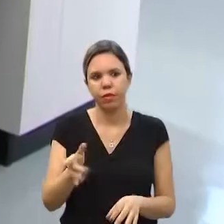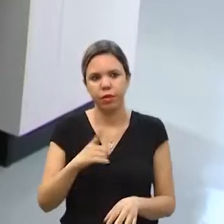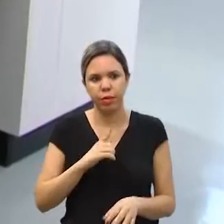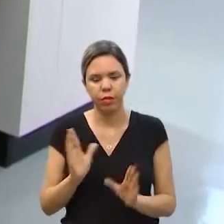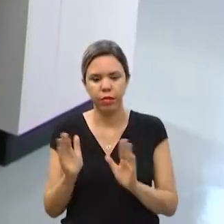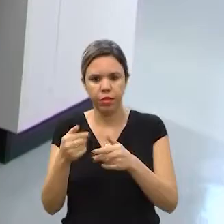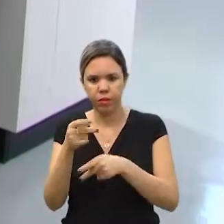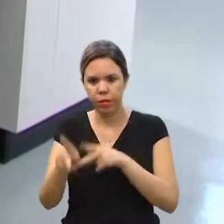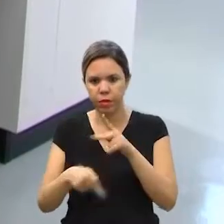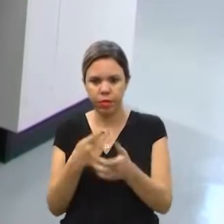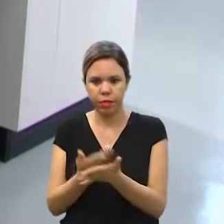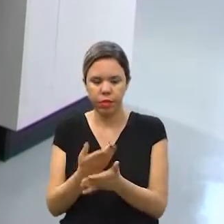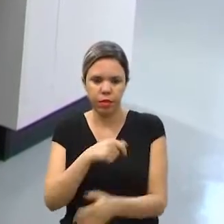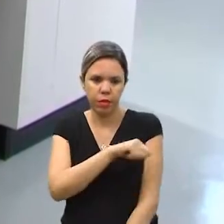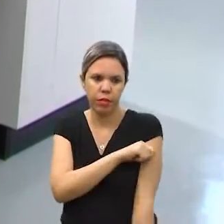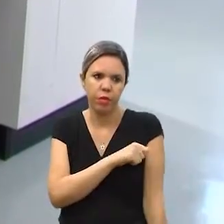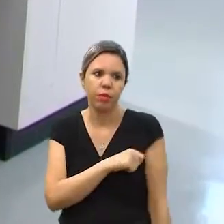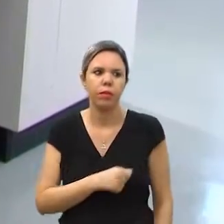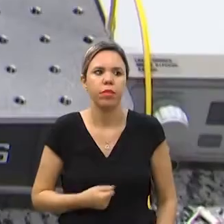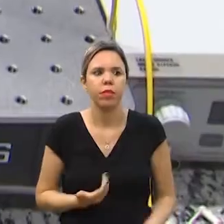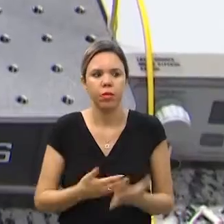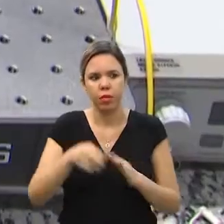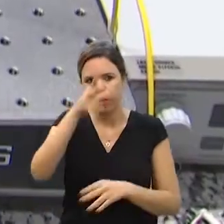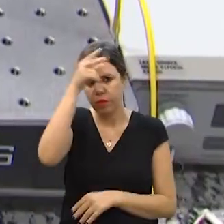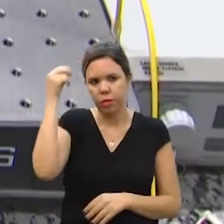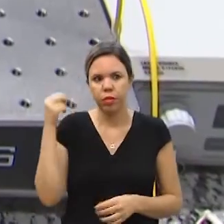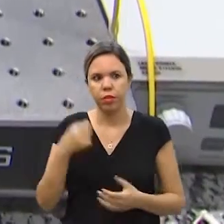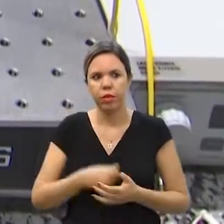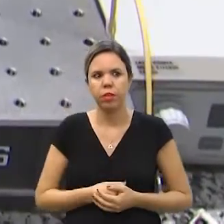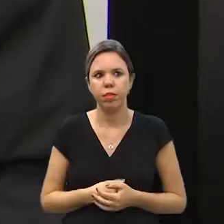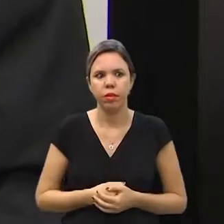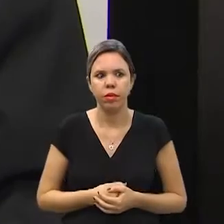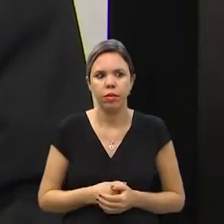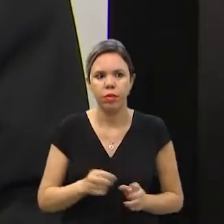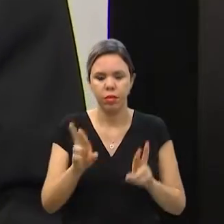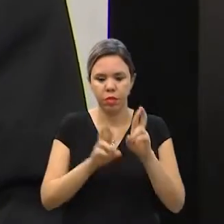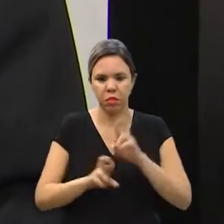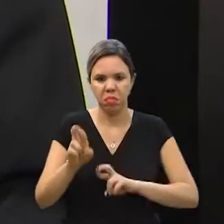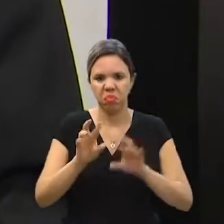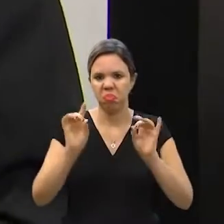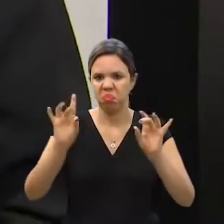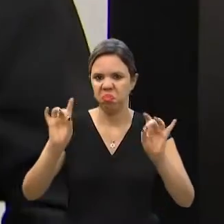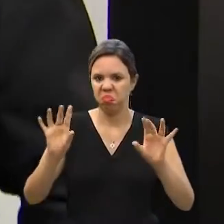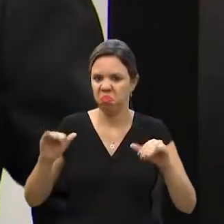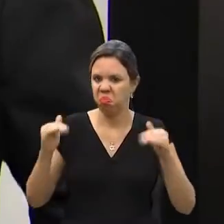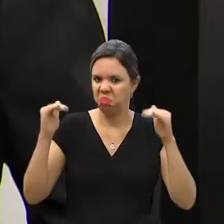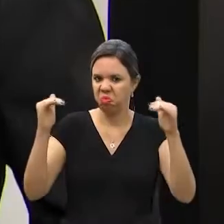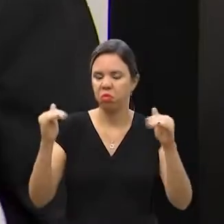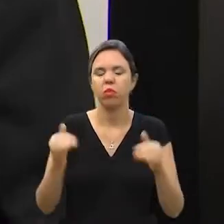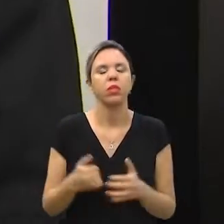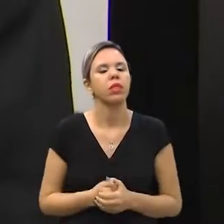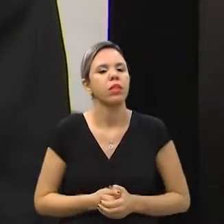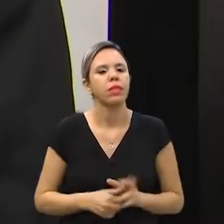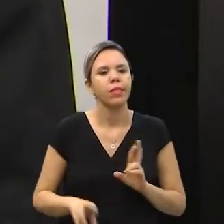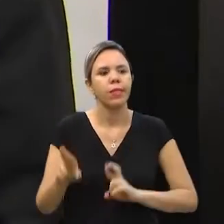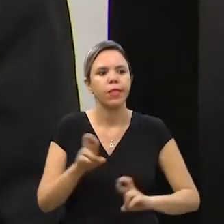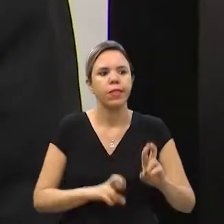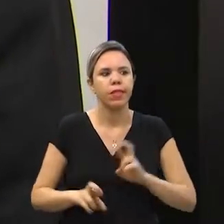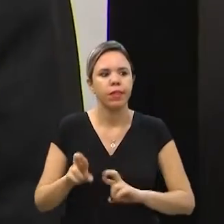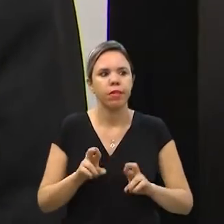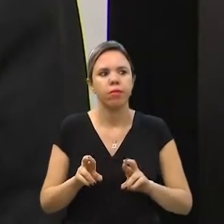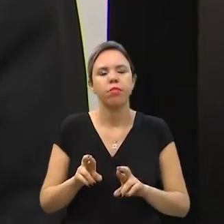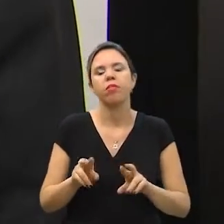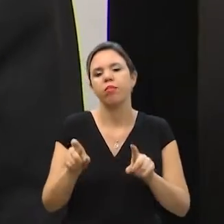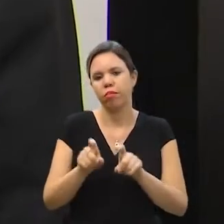vagas será destinada a estudantes vindos da escola pública. Laboratórios sofisticados, embora